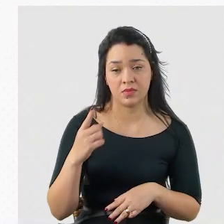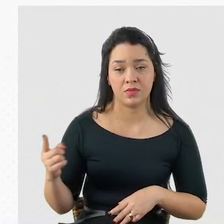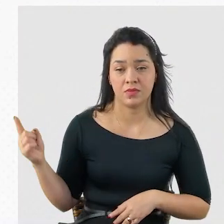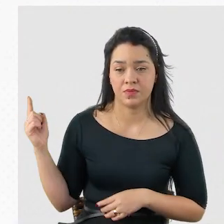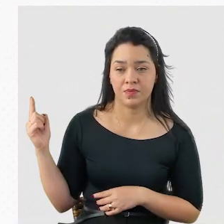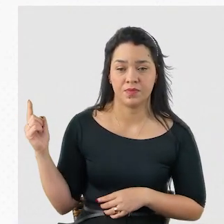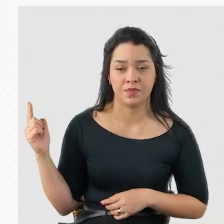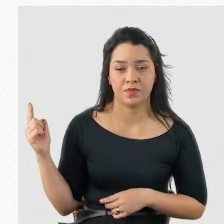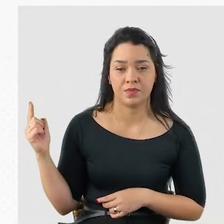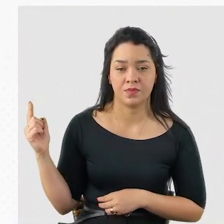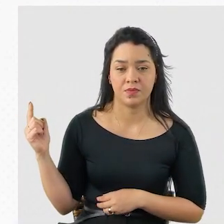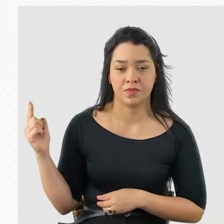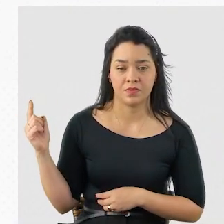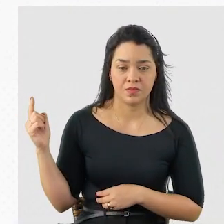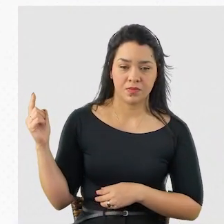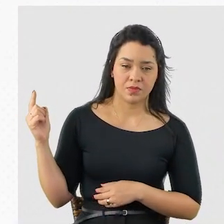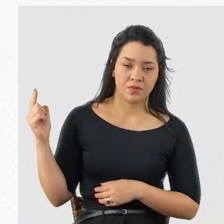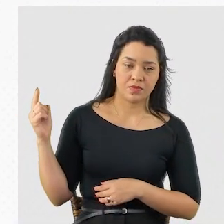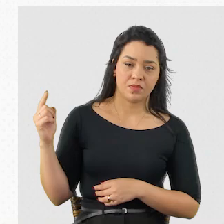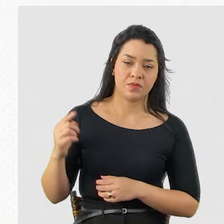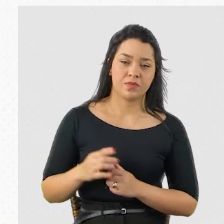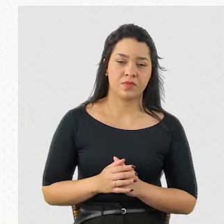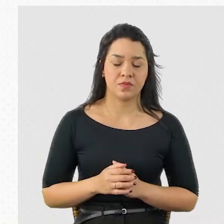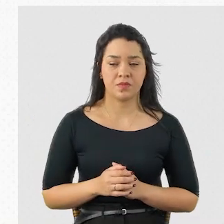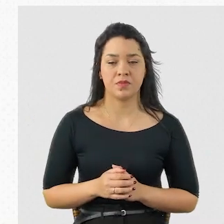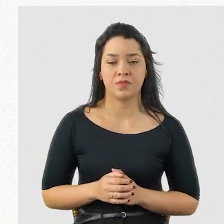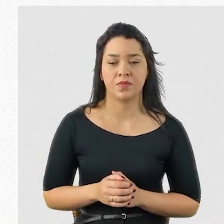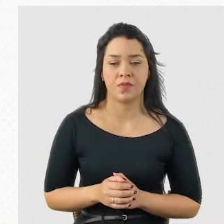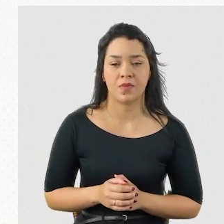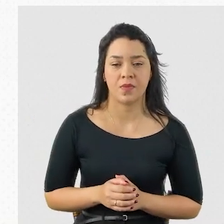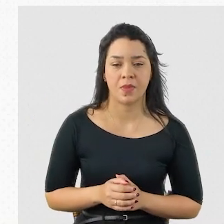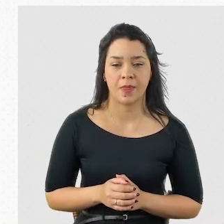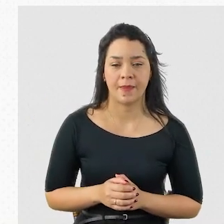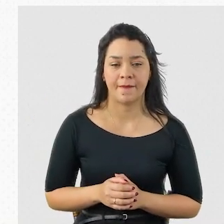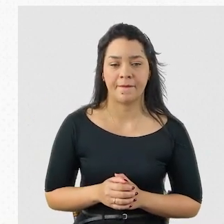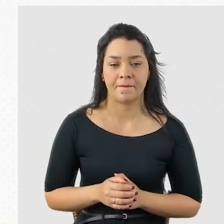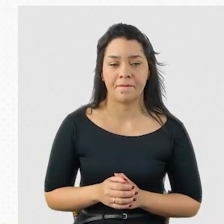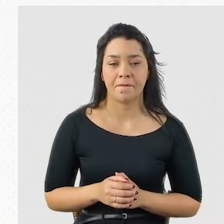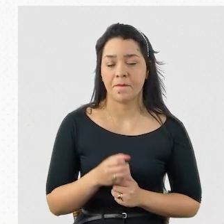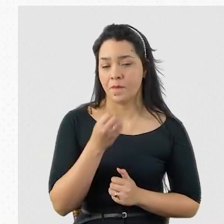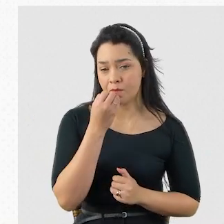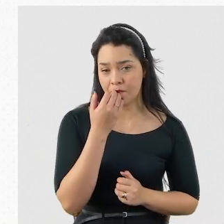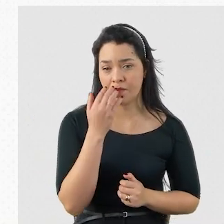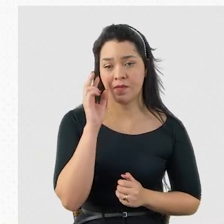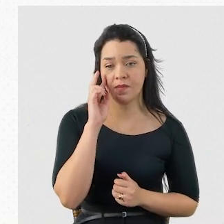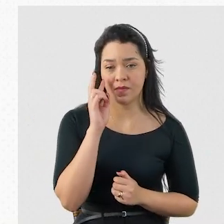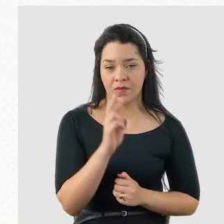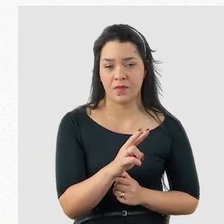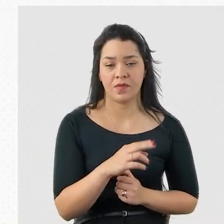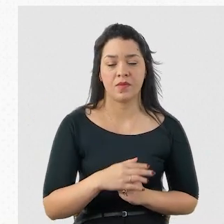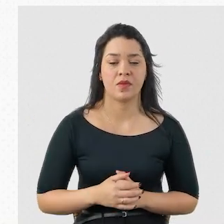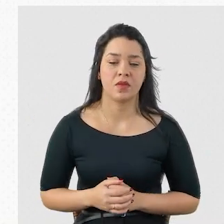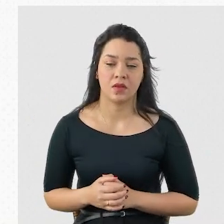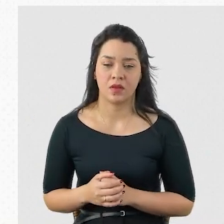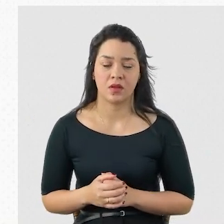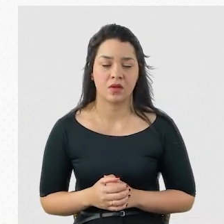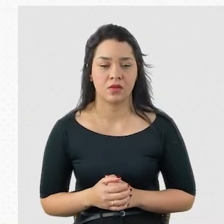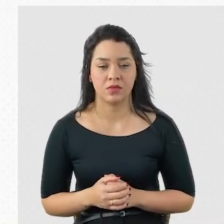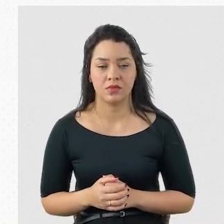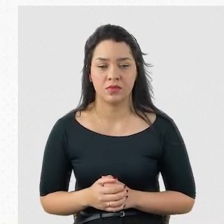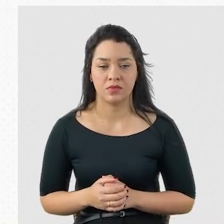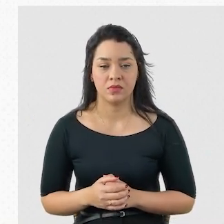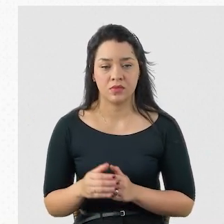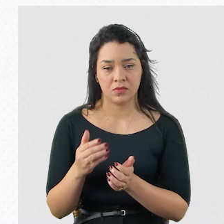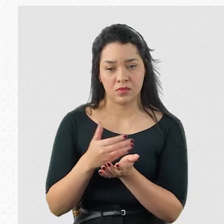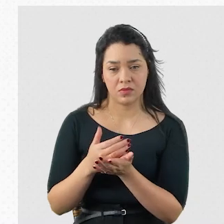de Amor e Fúria, uma animação brasileira, né, de 2013, vale muito a pena assistir. Peço que eu comecei a